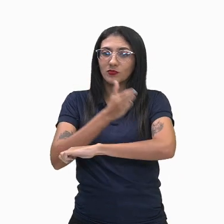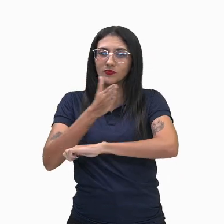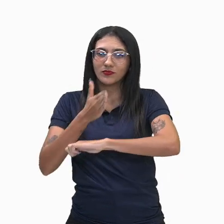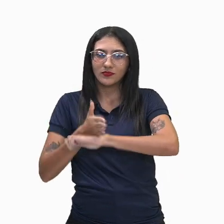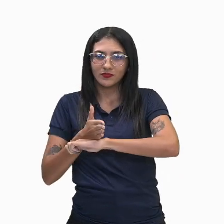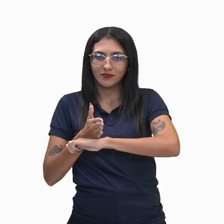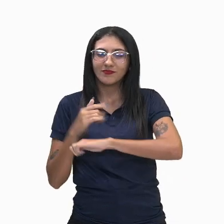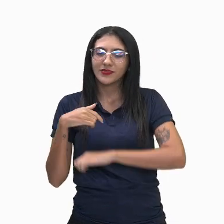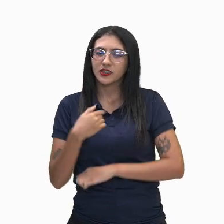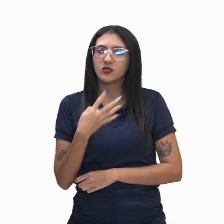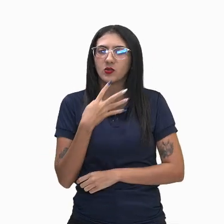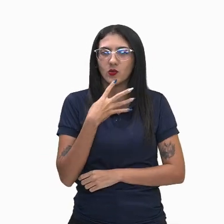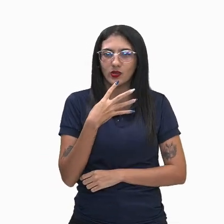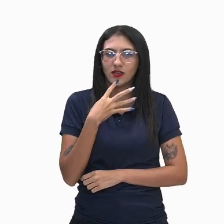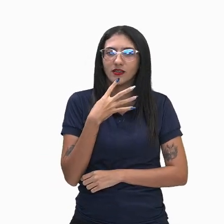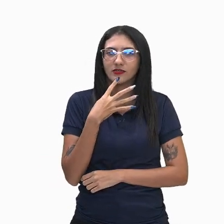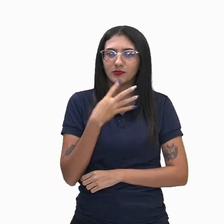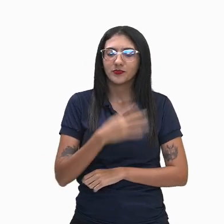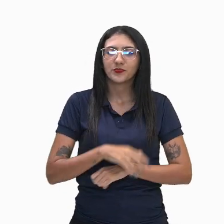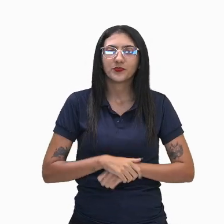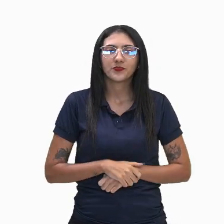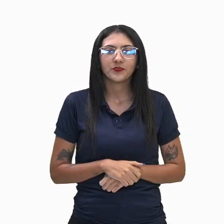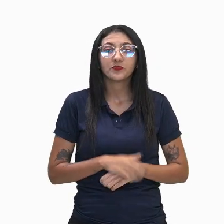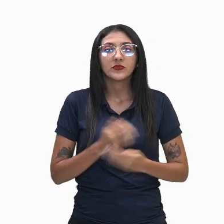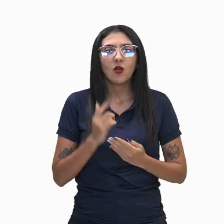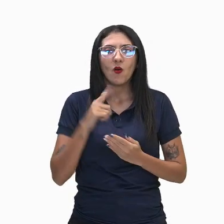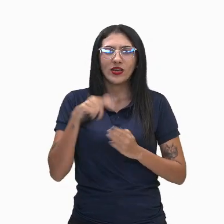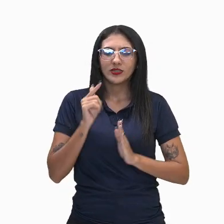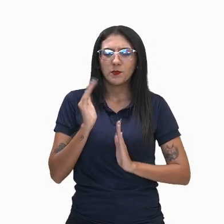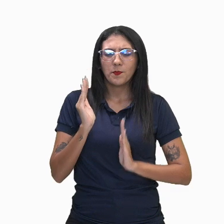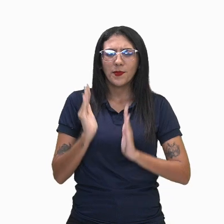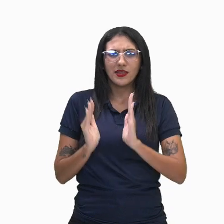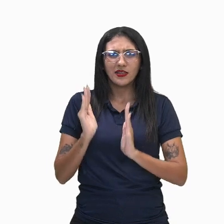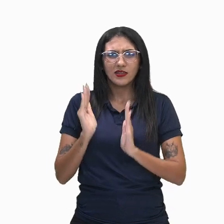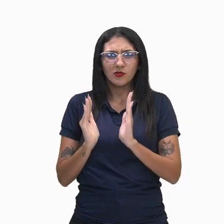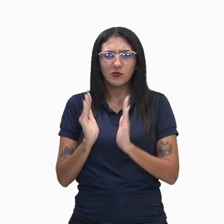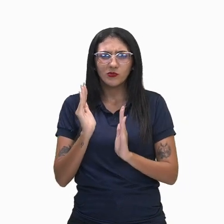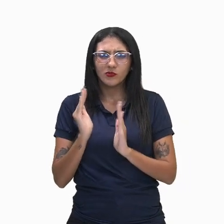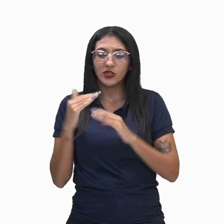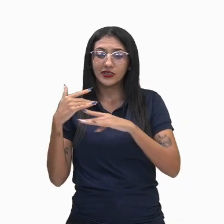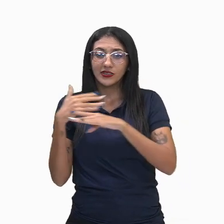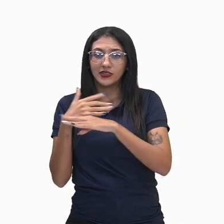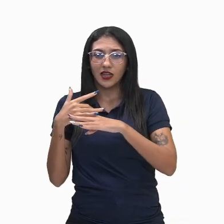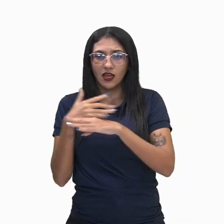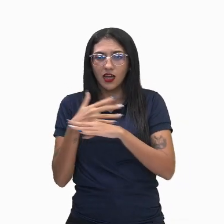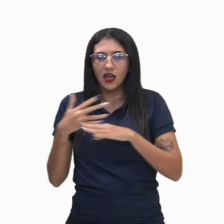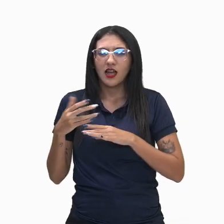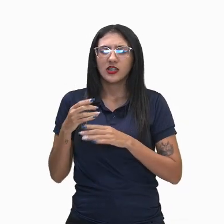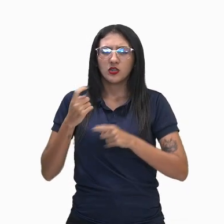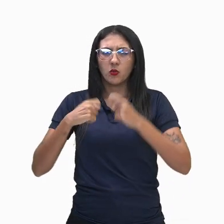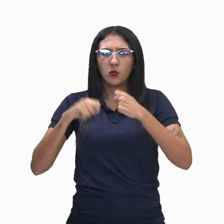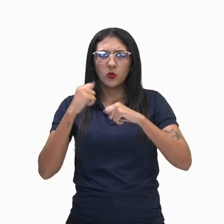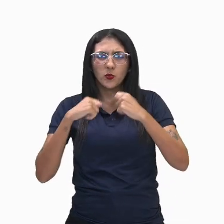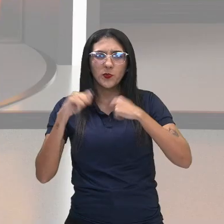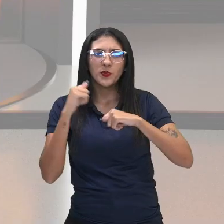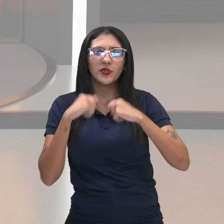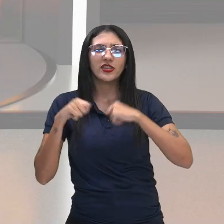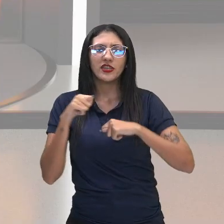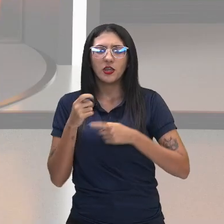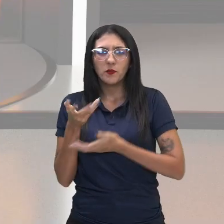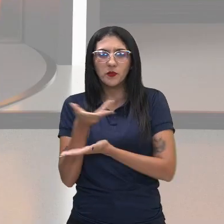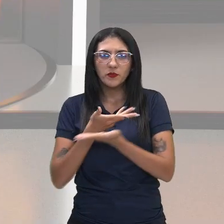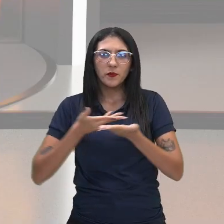Ou seja, é justamente essa volta das cidades e do comércio que vai começar a marcar